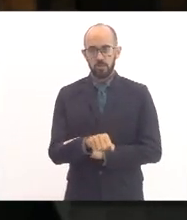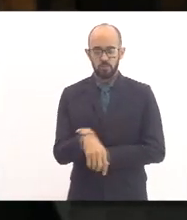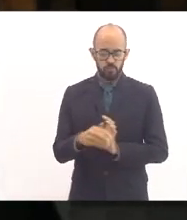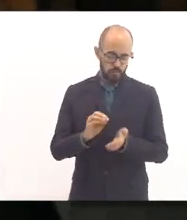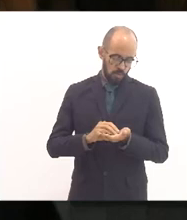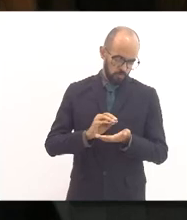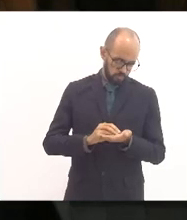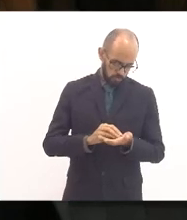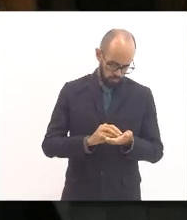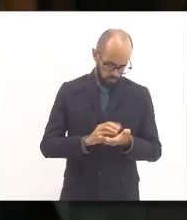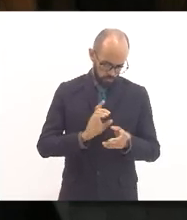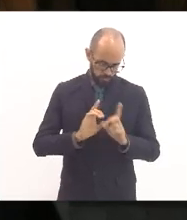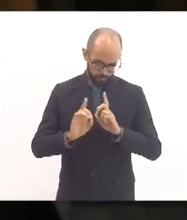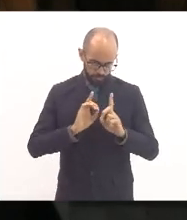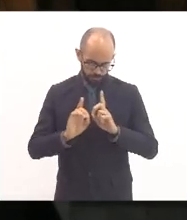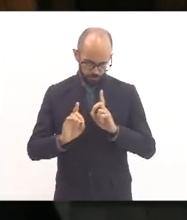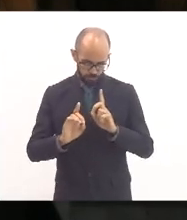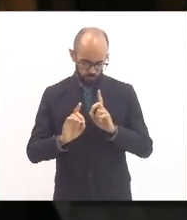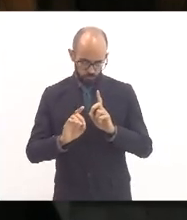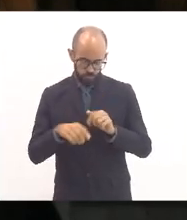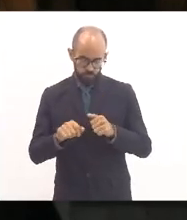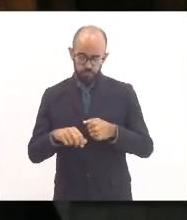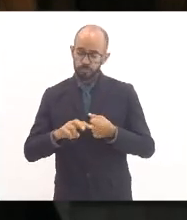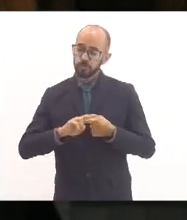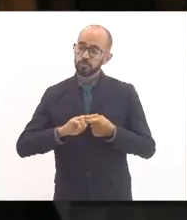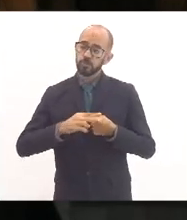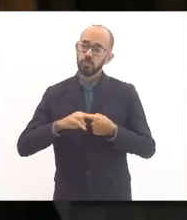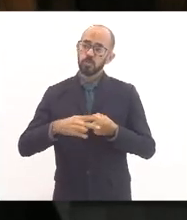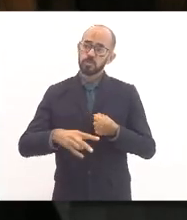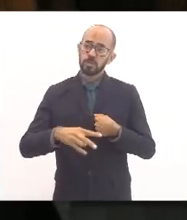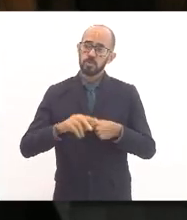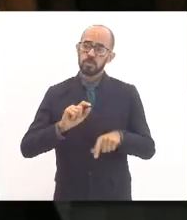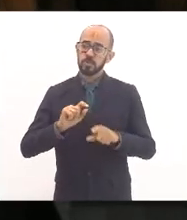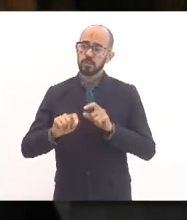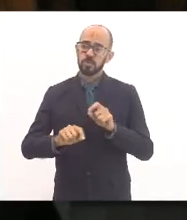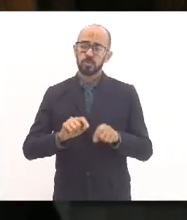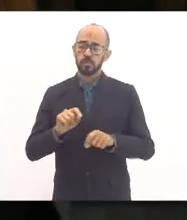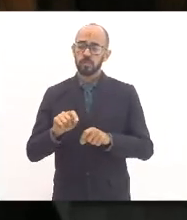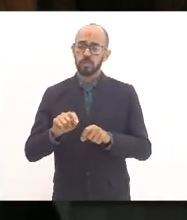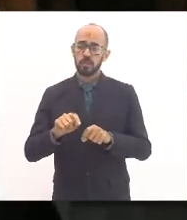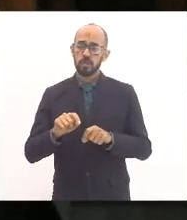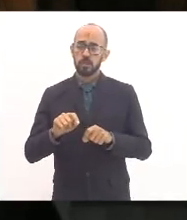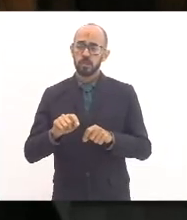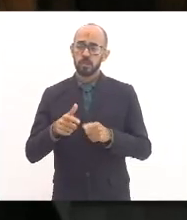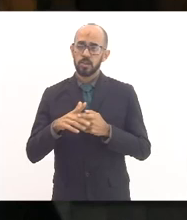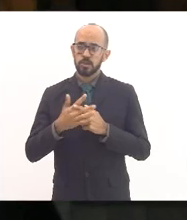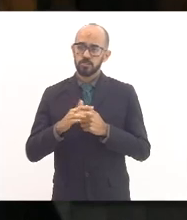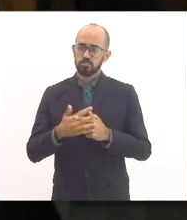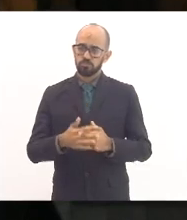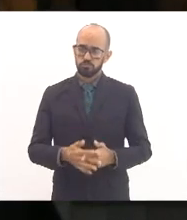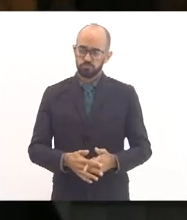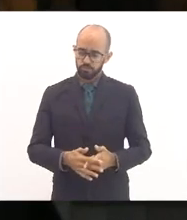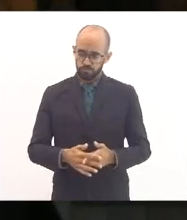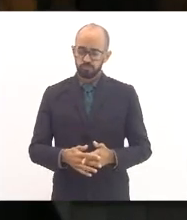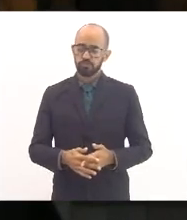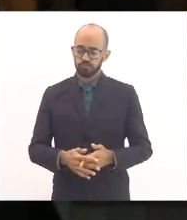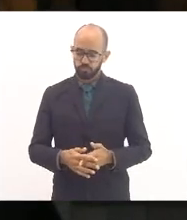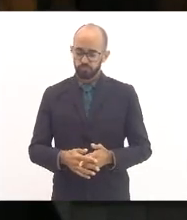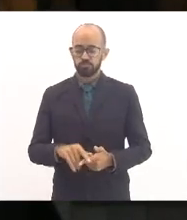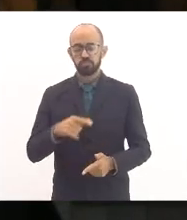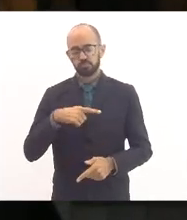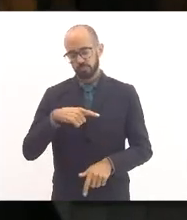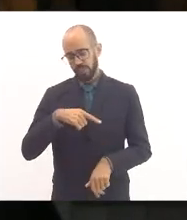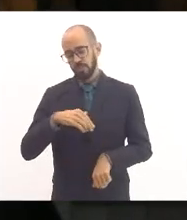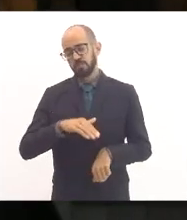interlocução não é isso se reflete na oferta de menos né que eles vão mais emendas